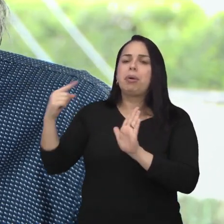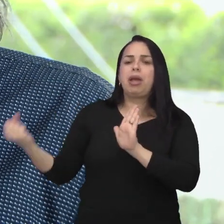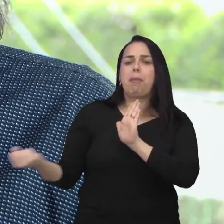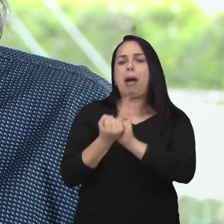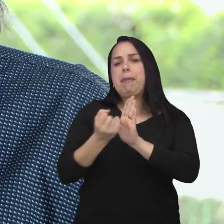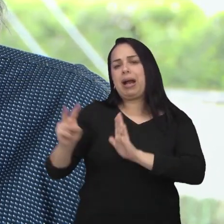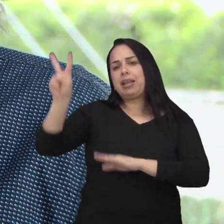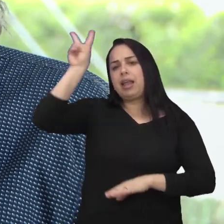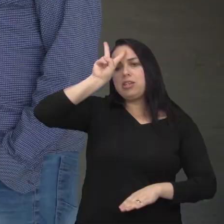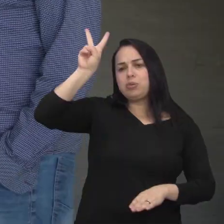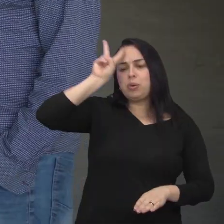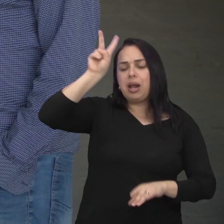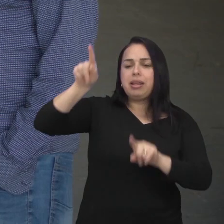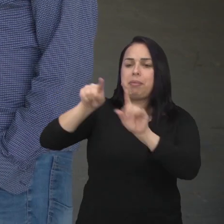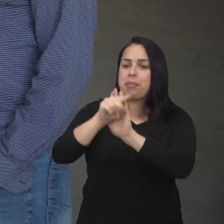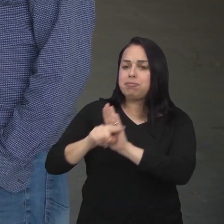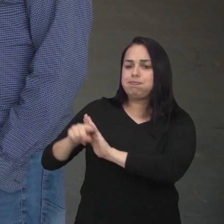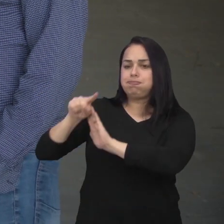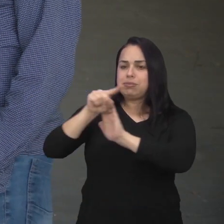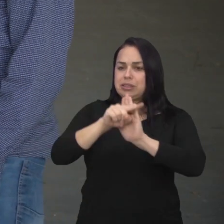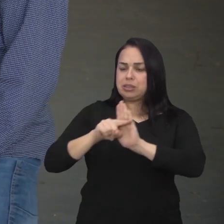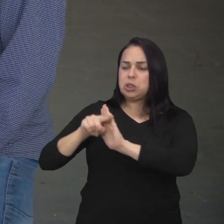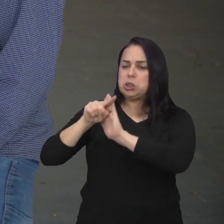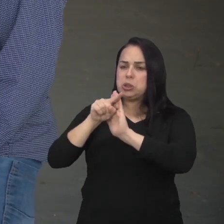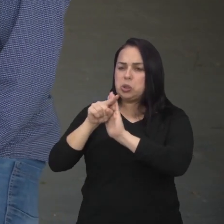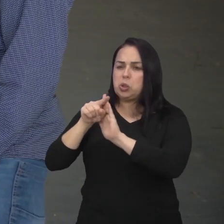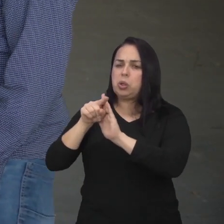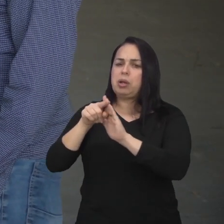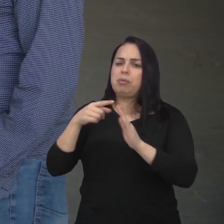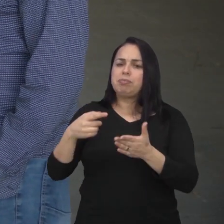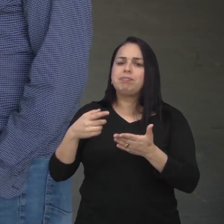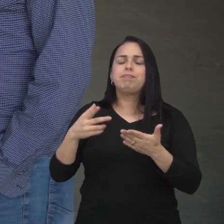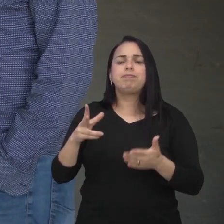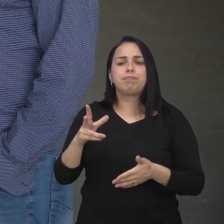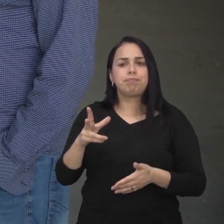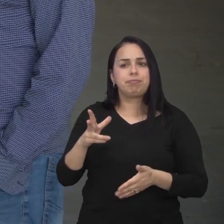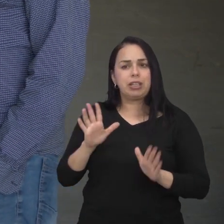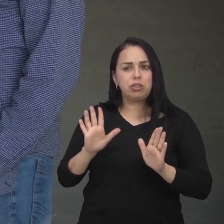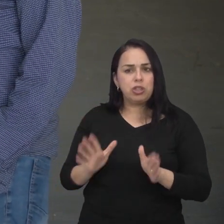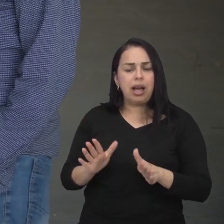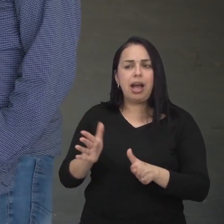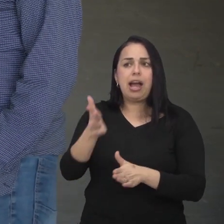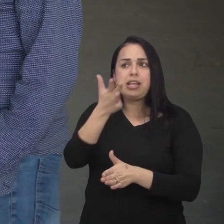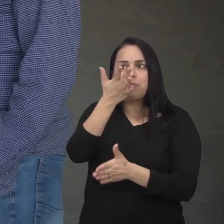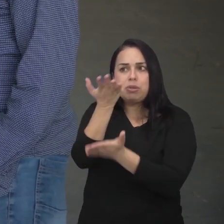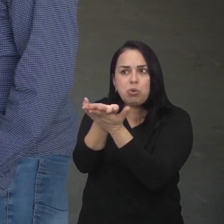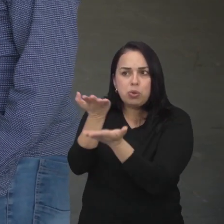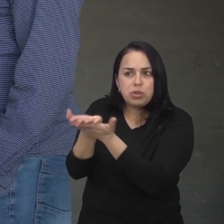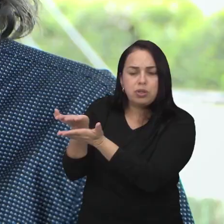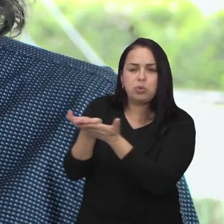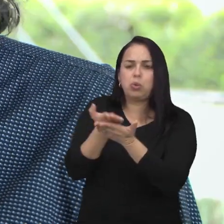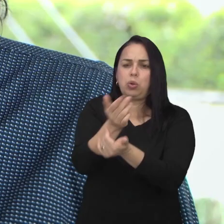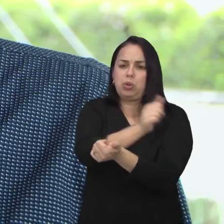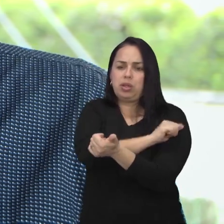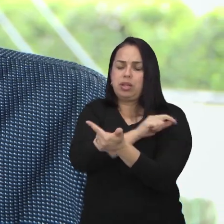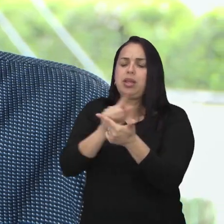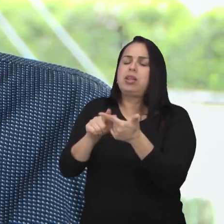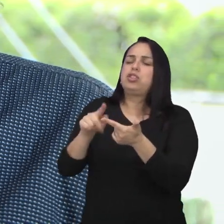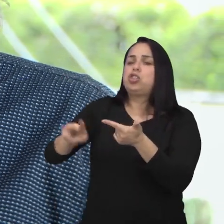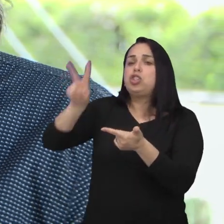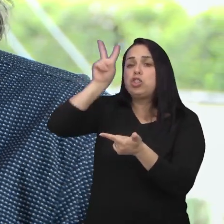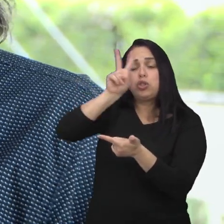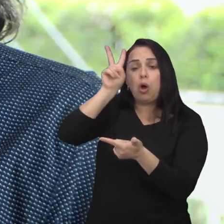que foram levantados pela sociedade como um todo, particularmente estudantes de arquitetura, estudiosos